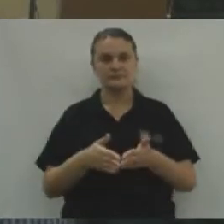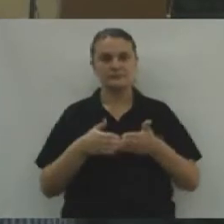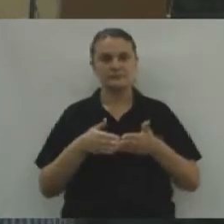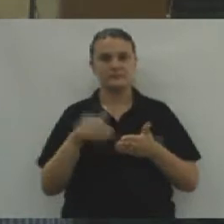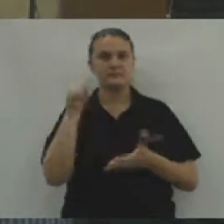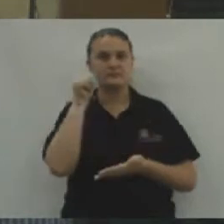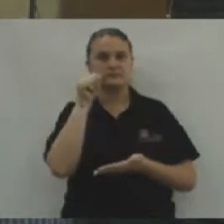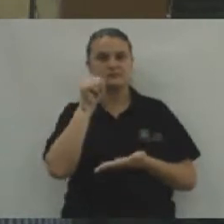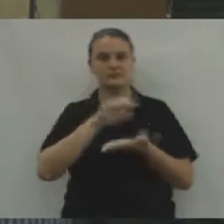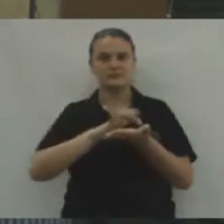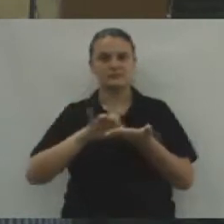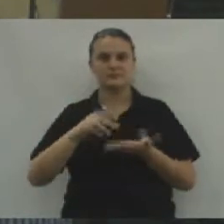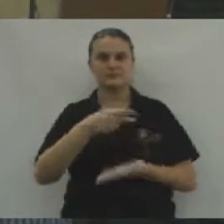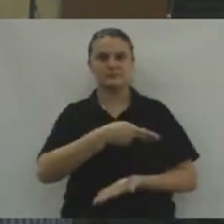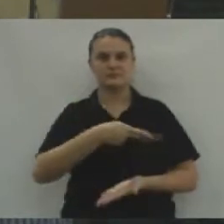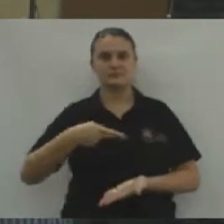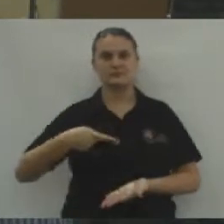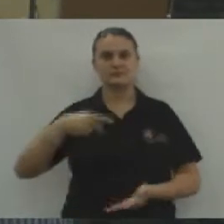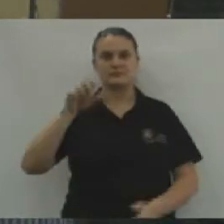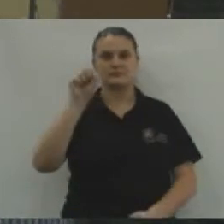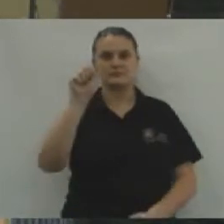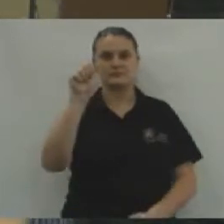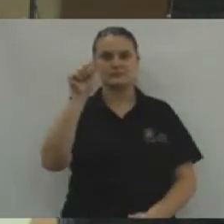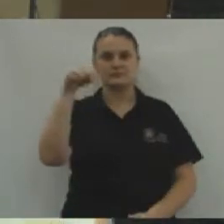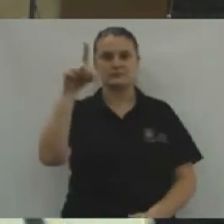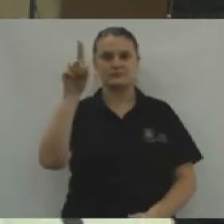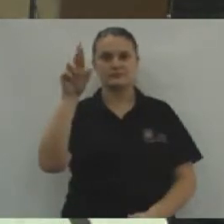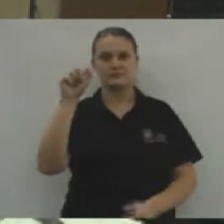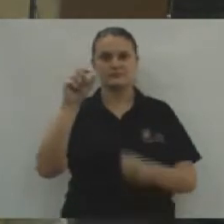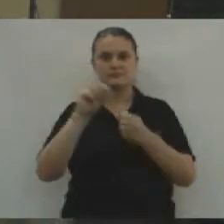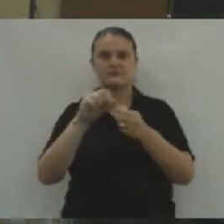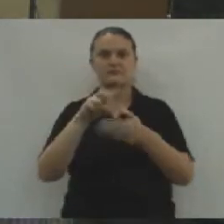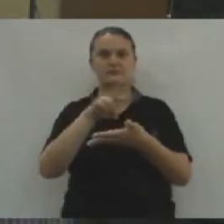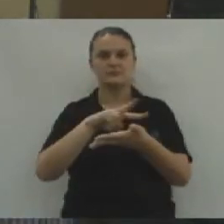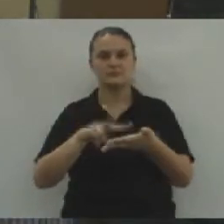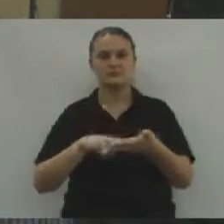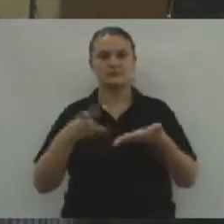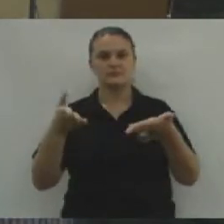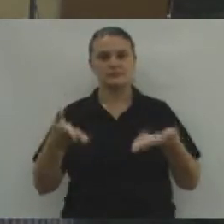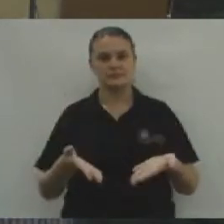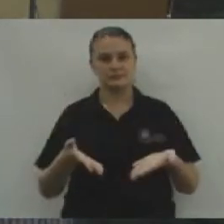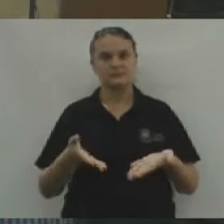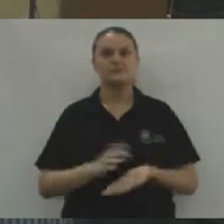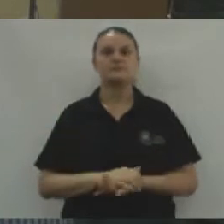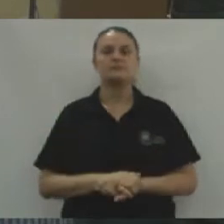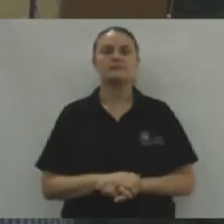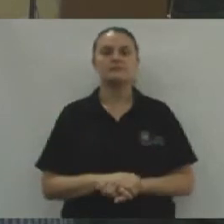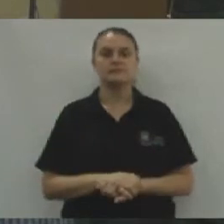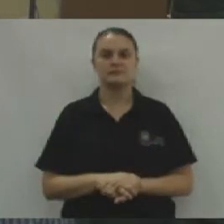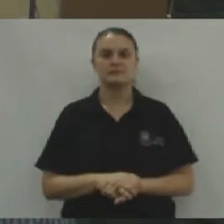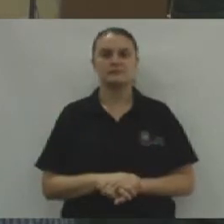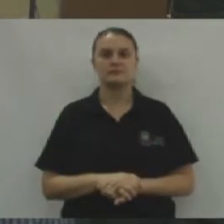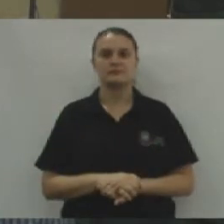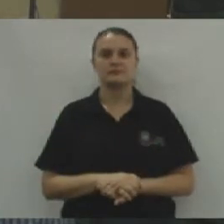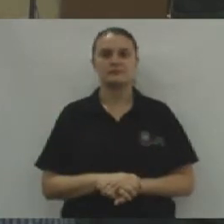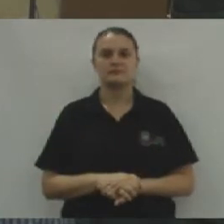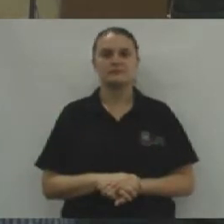Solicito à secretária vereadora pastora Sandra para que proceda à leitura da matéria constante do expediente do